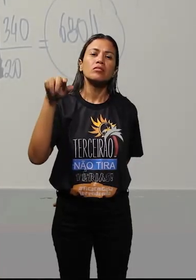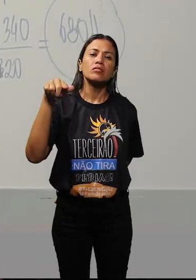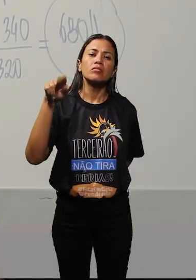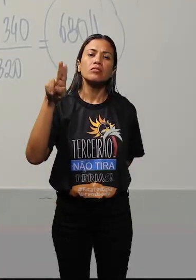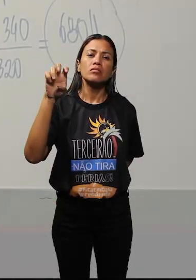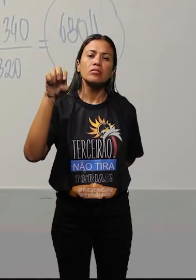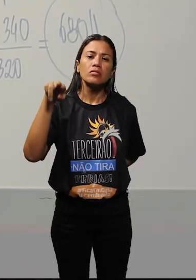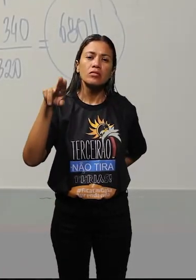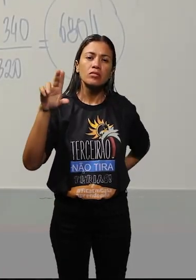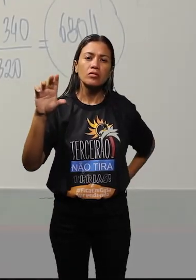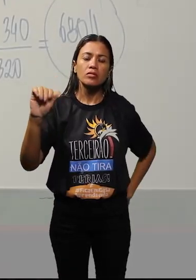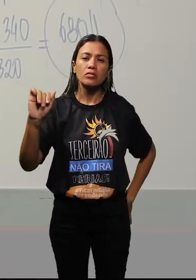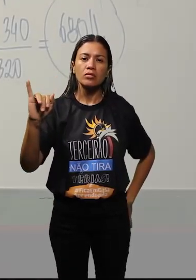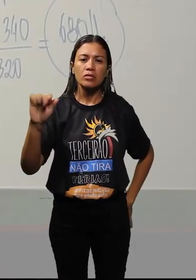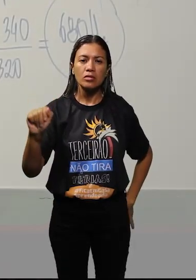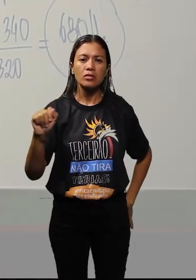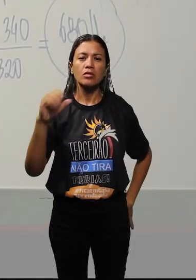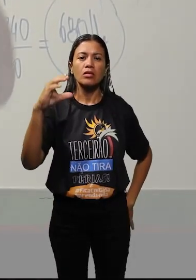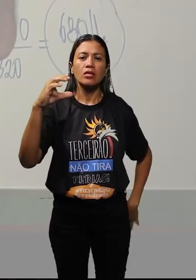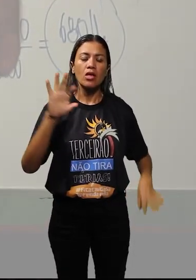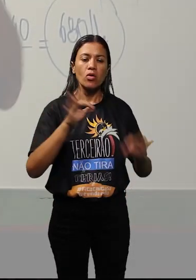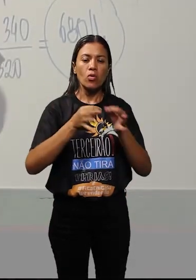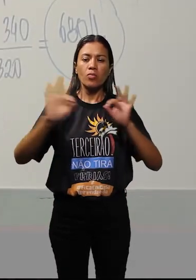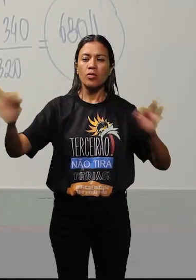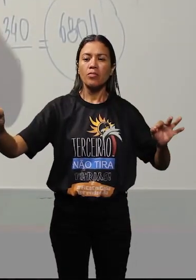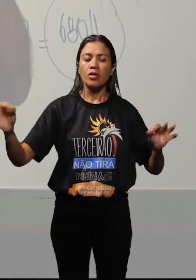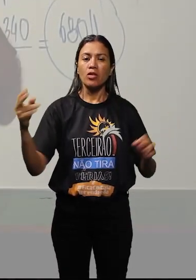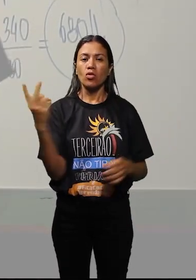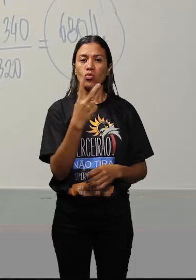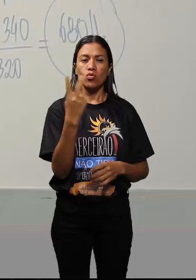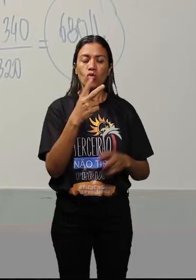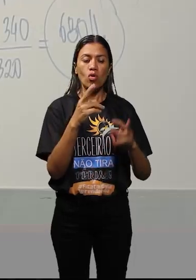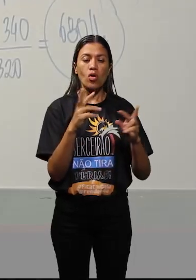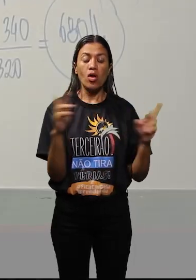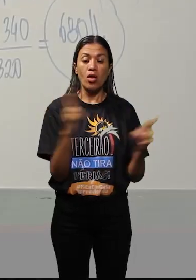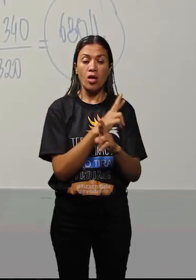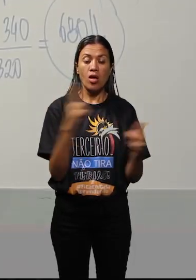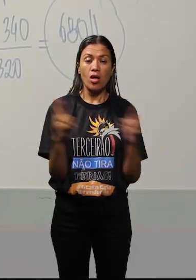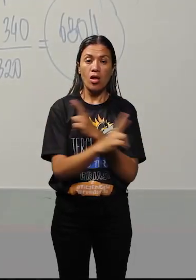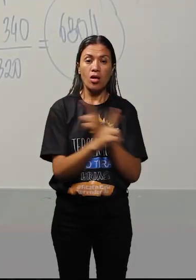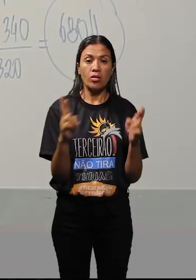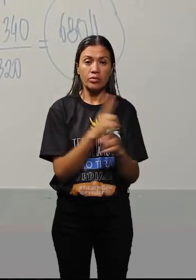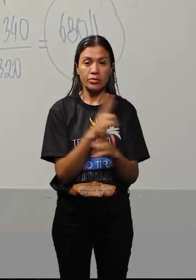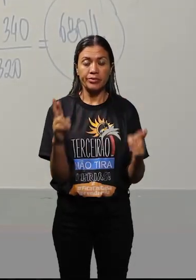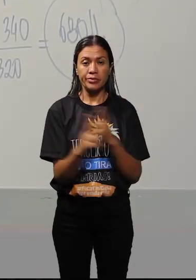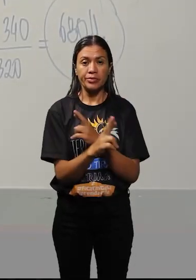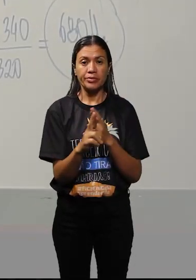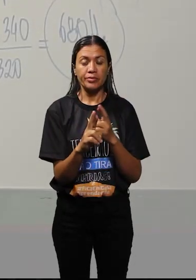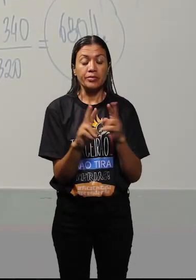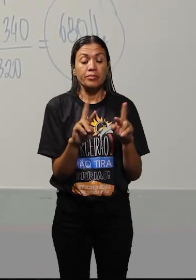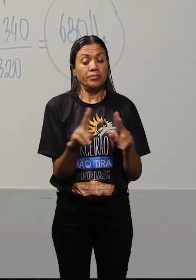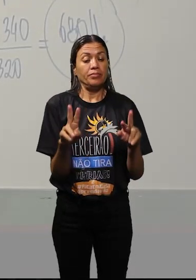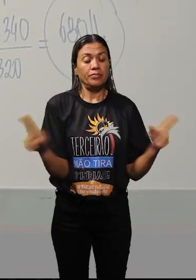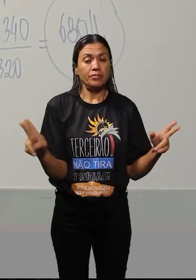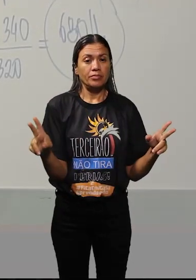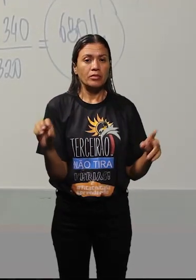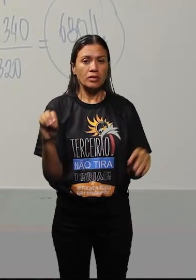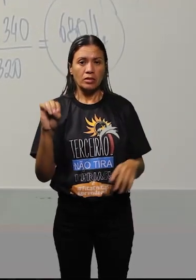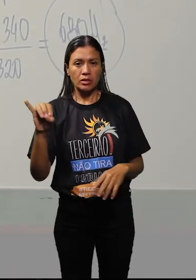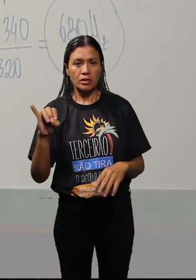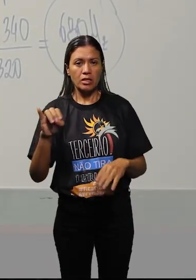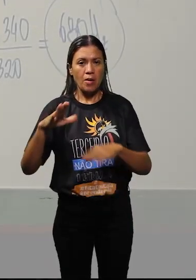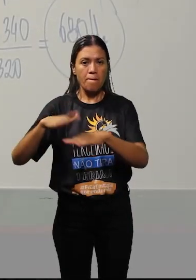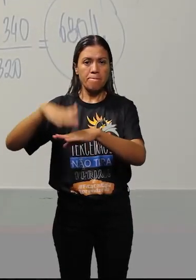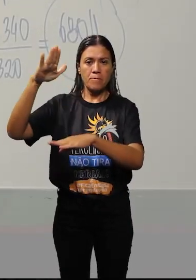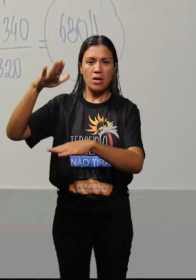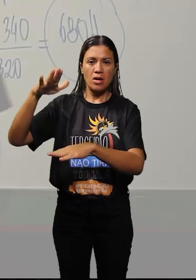menos frequência, eu vou ter mais comprimento de onda. Eles são inversamente proporcionais, considerando a minha velocidade constante. E